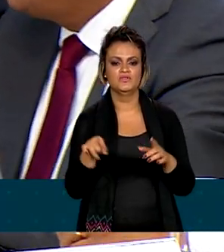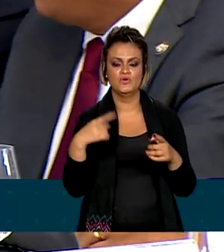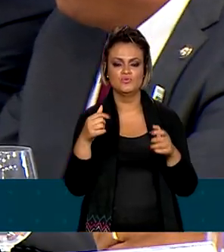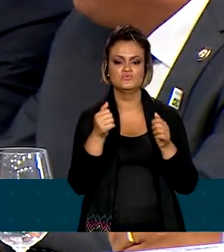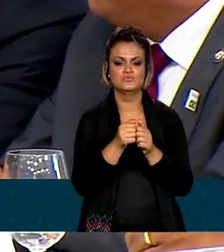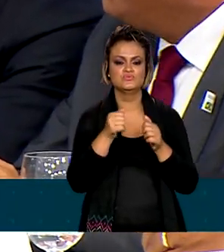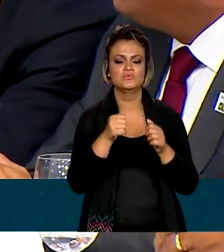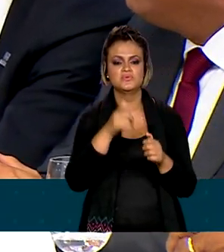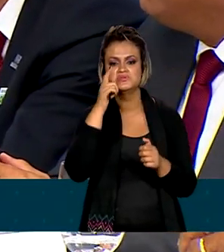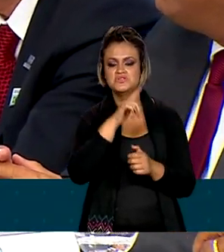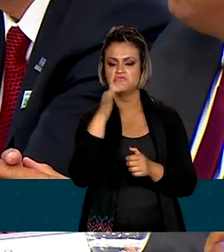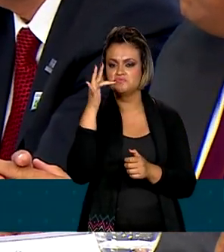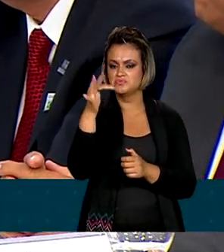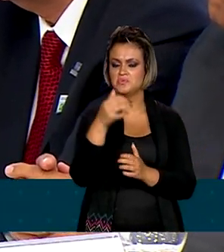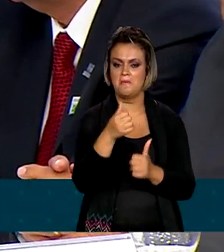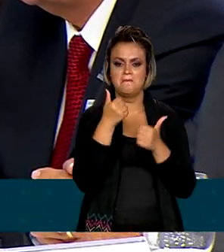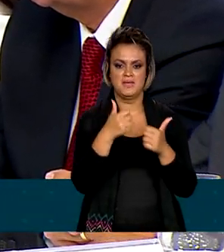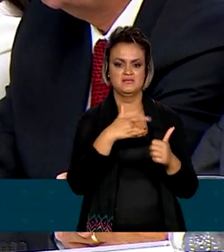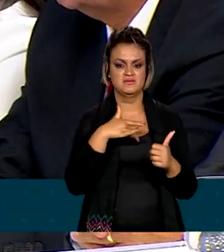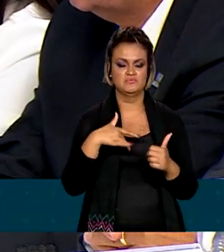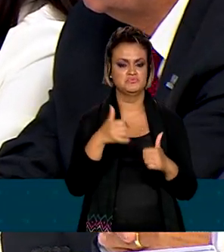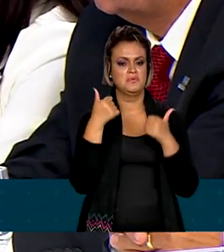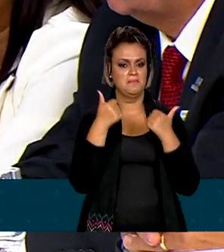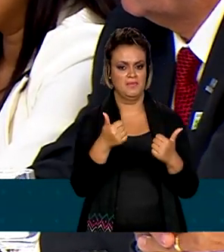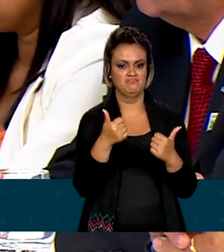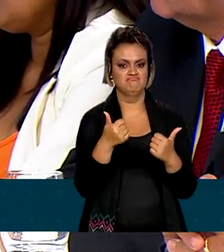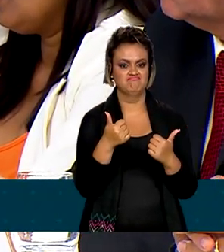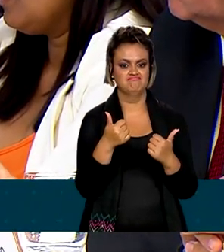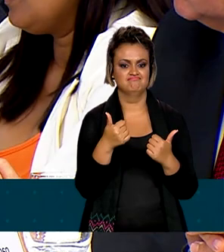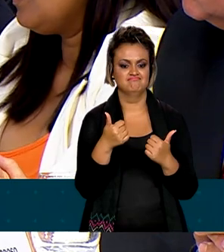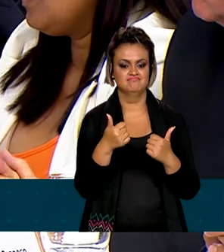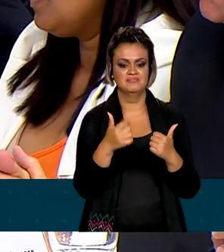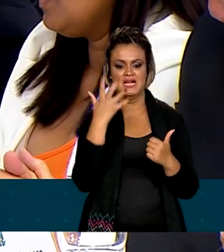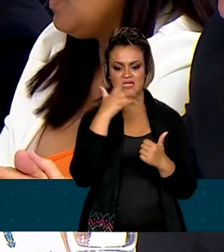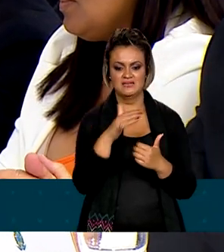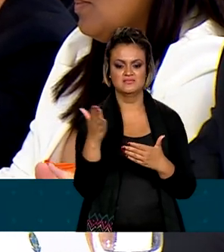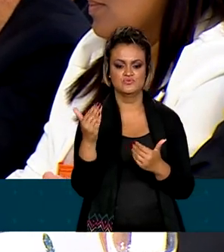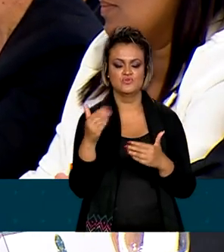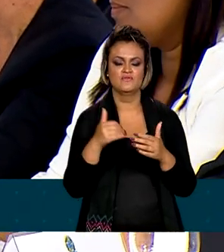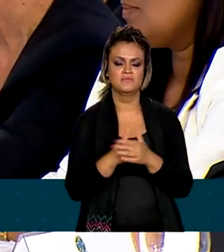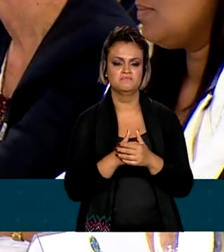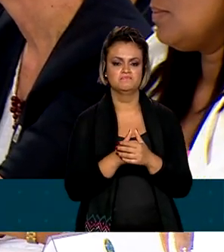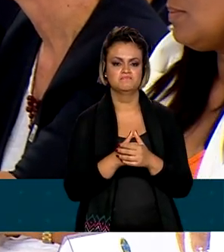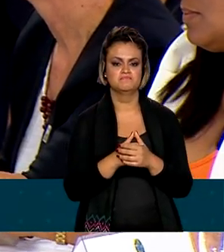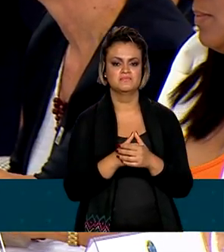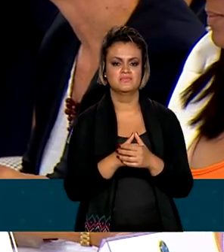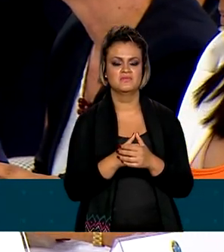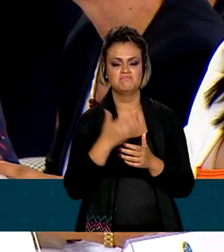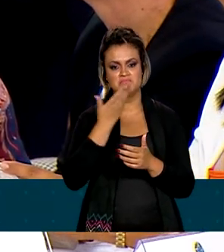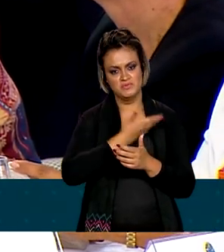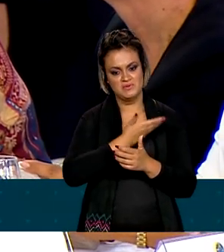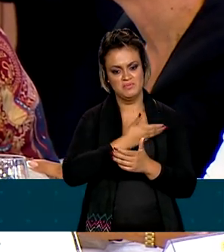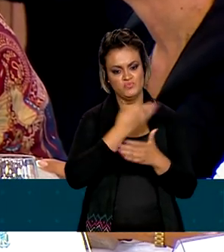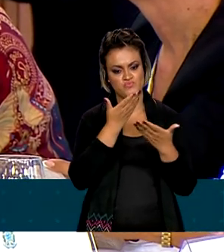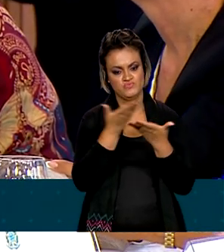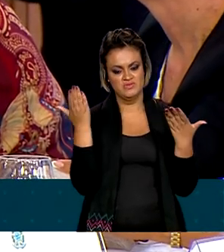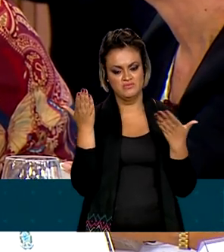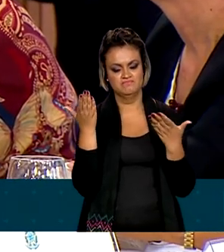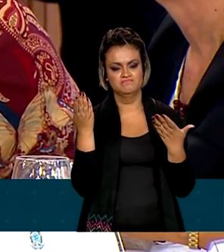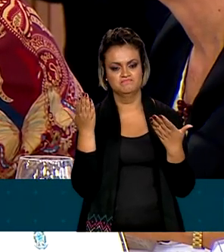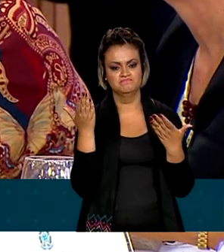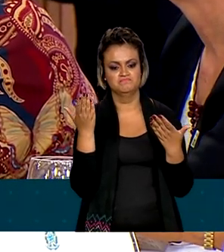podemos garantir um futuro mais saudável e sustentável para as nossas crianças e jovens. Minhas amigas e meus